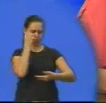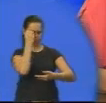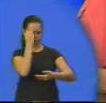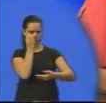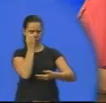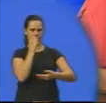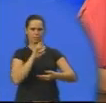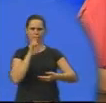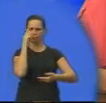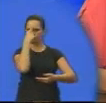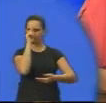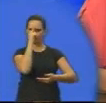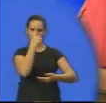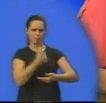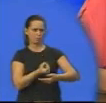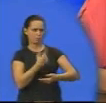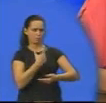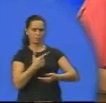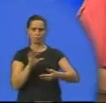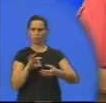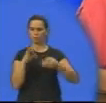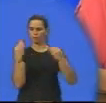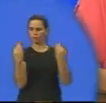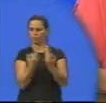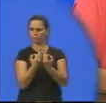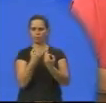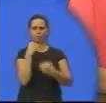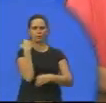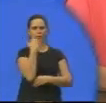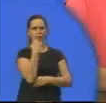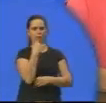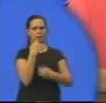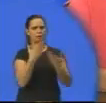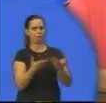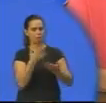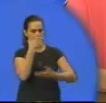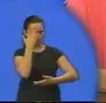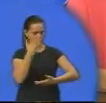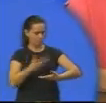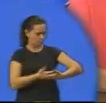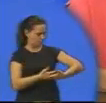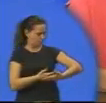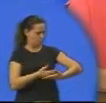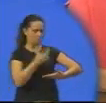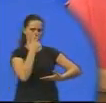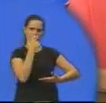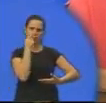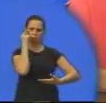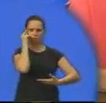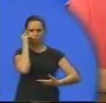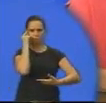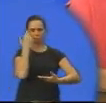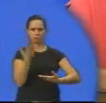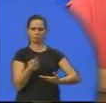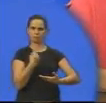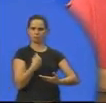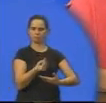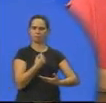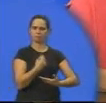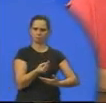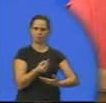questionamentos, afinal era muito estranho que em uma família de italianos aparecesse um garoto com aparência